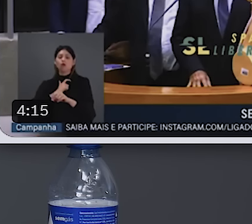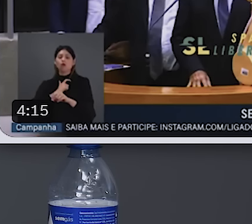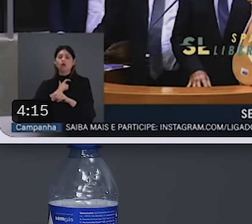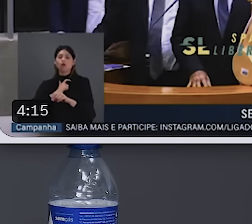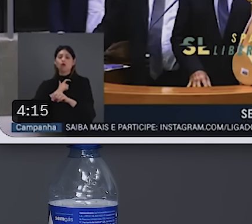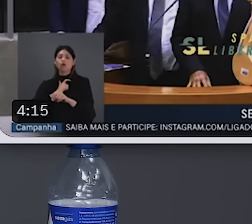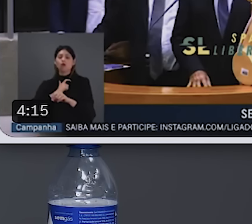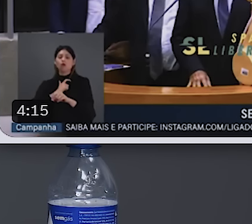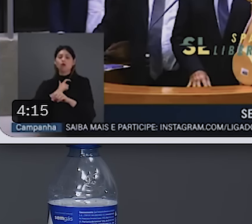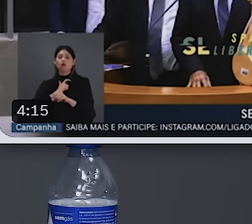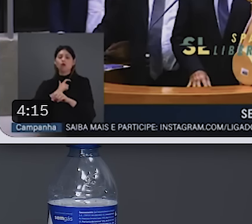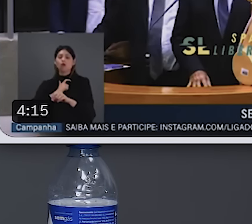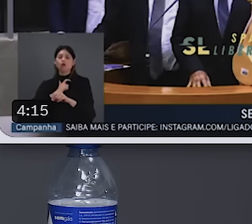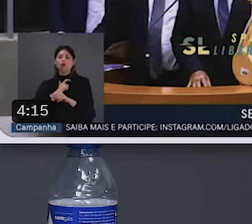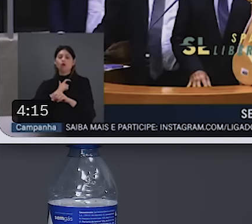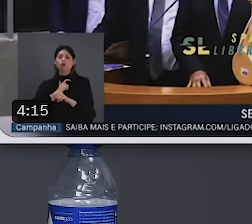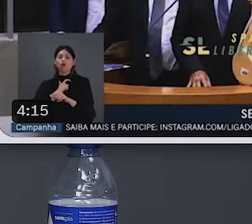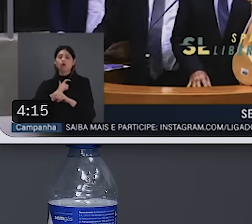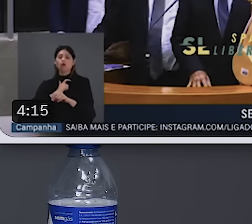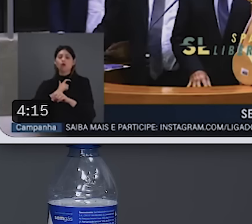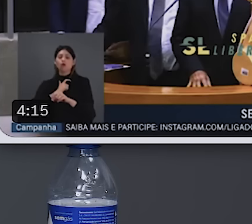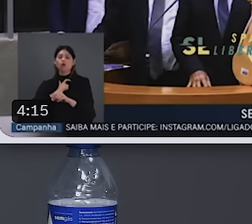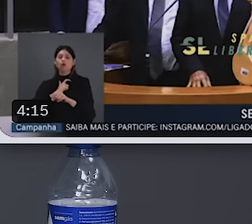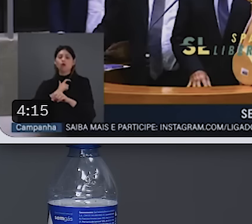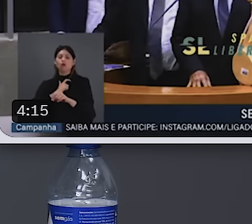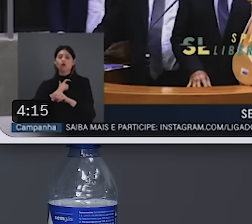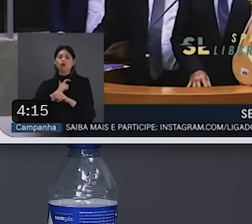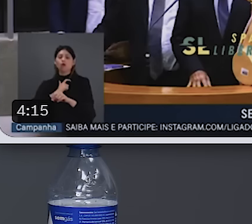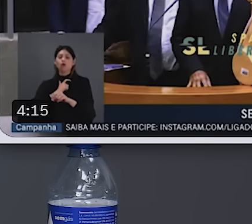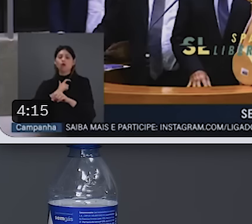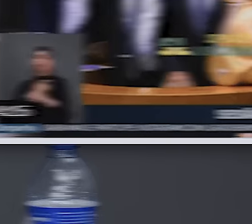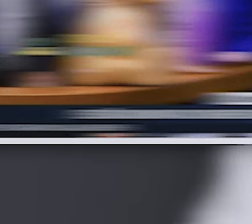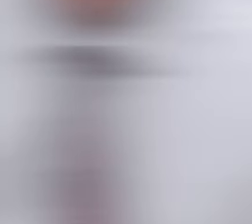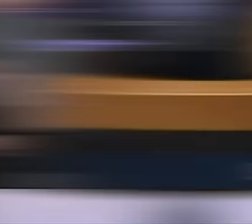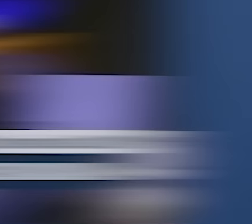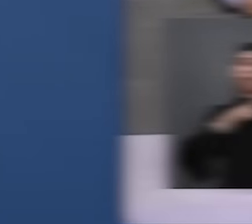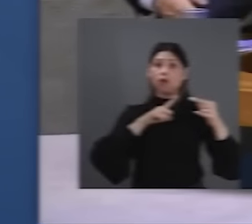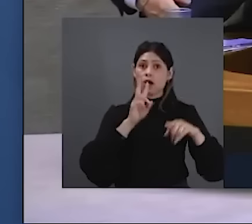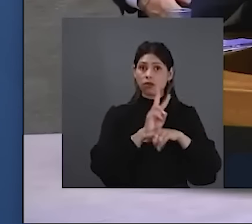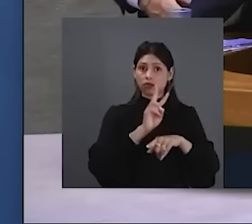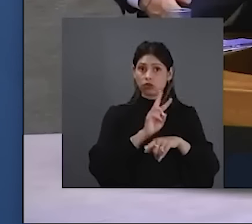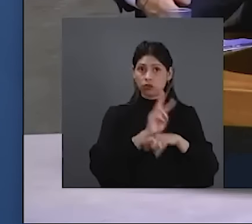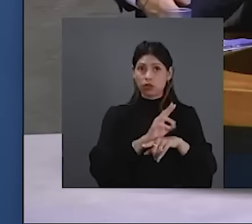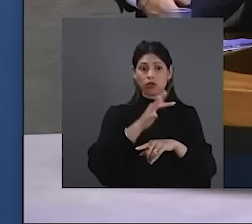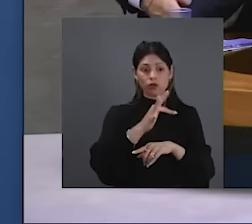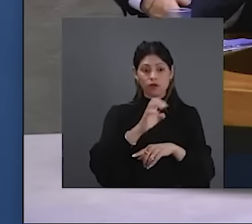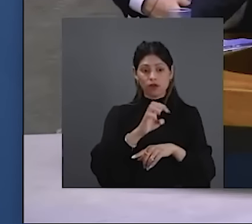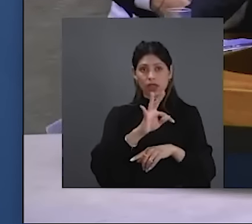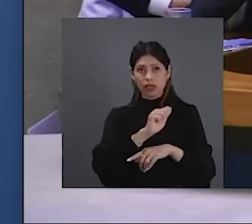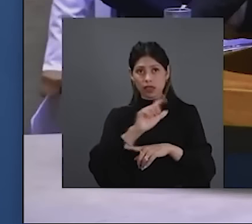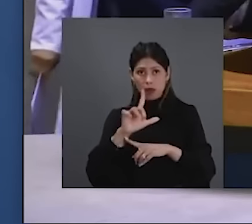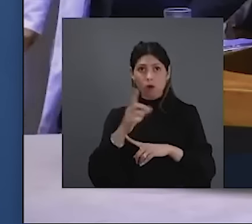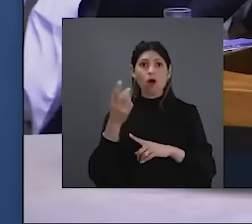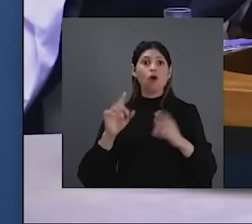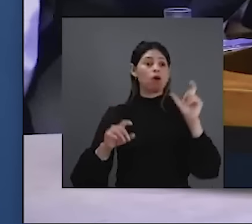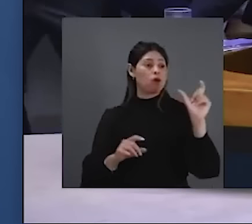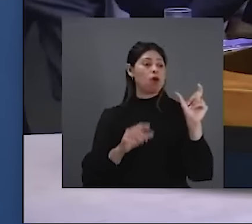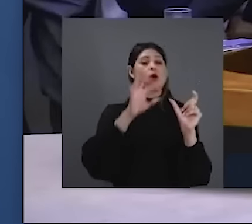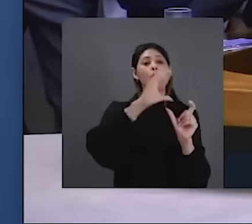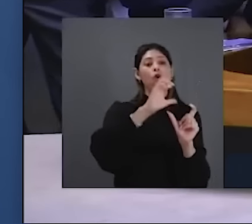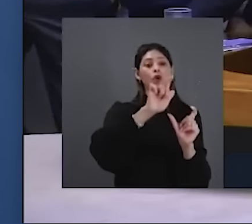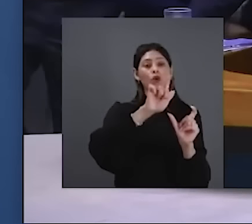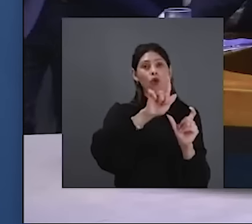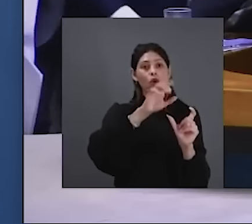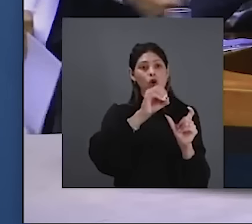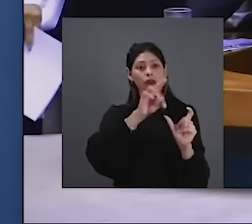calma porque ele foi perfeito em demonstrar atrocidade que é o aborto você pega cloreto de potássio pega